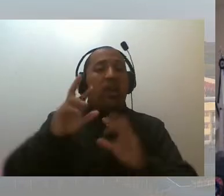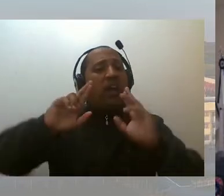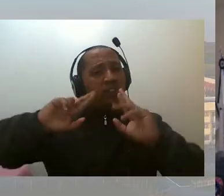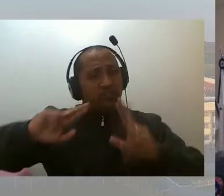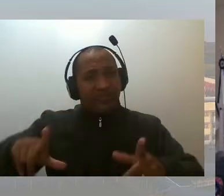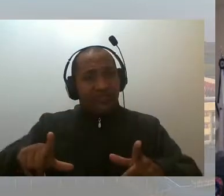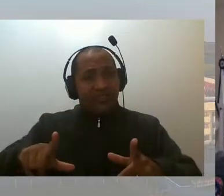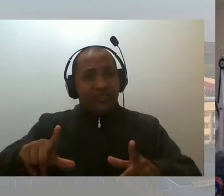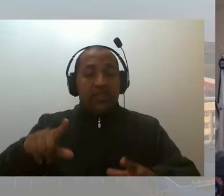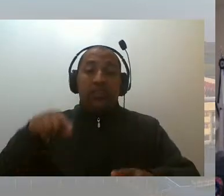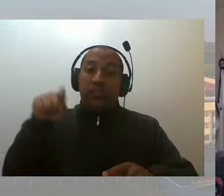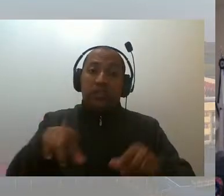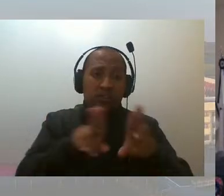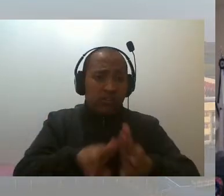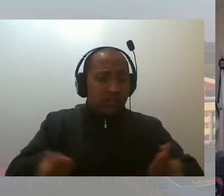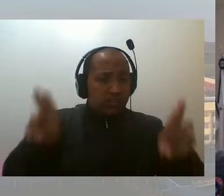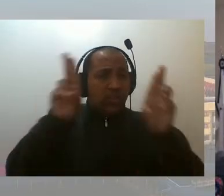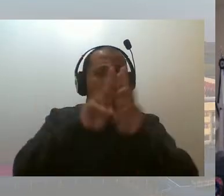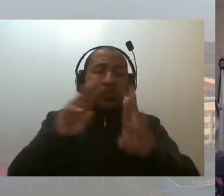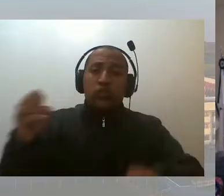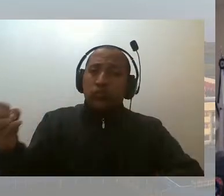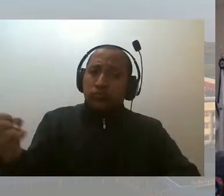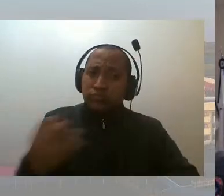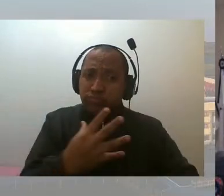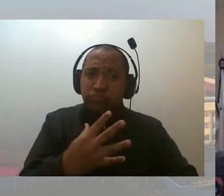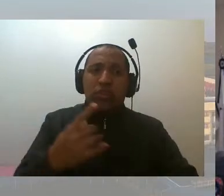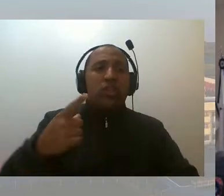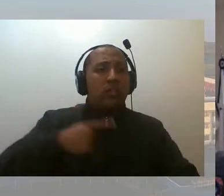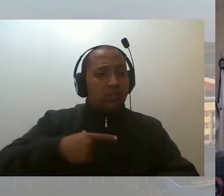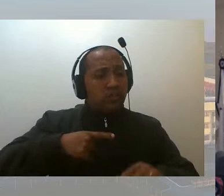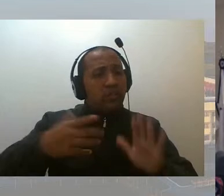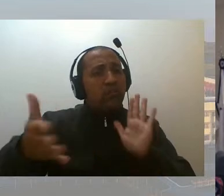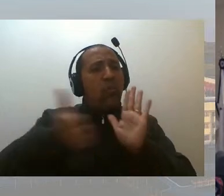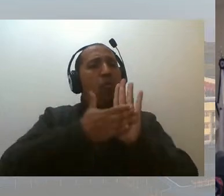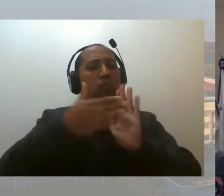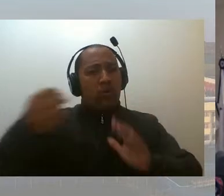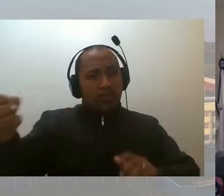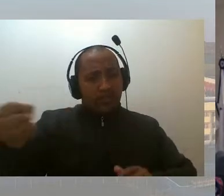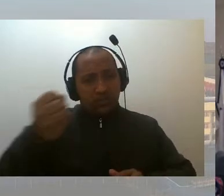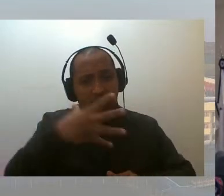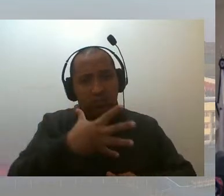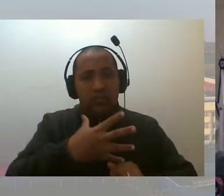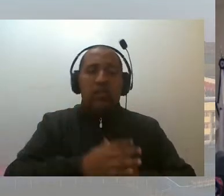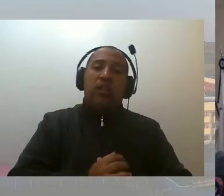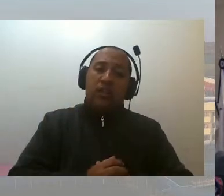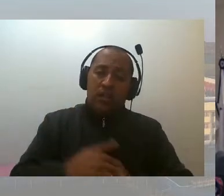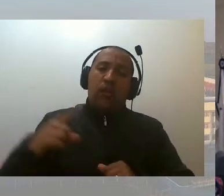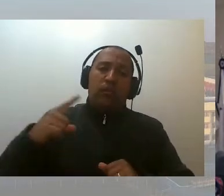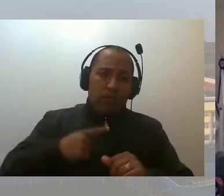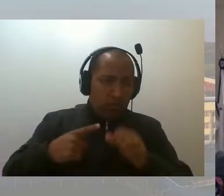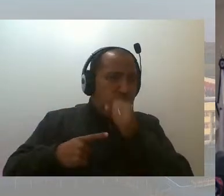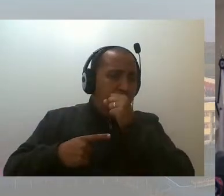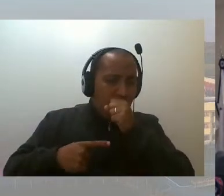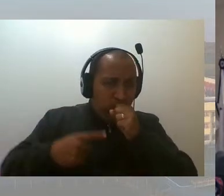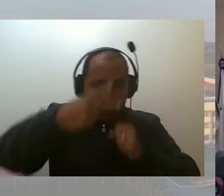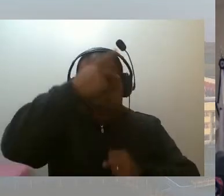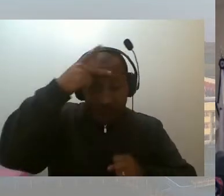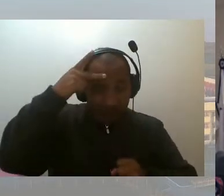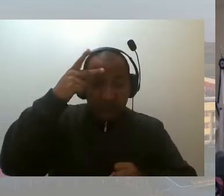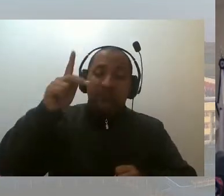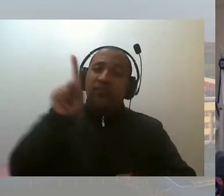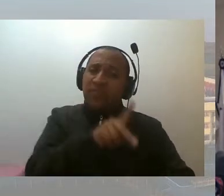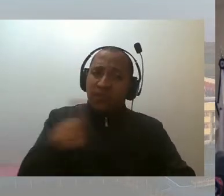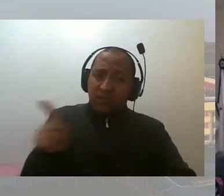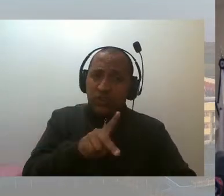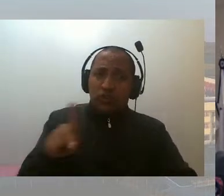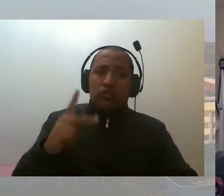diferente. A nossa universidade é uma universidade nova, ela já tem uma proposta nova, já temos as pessoas, os professores